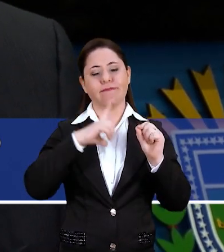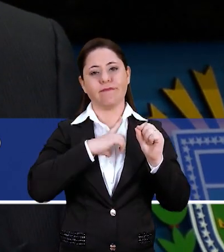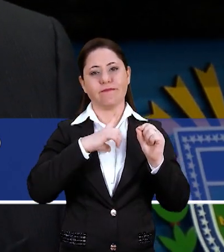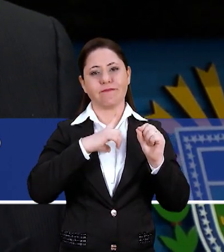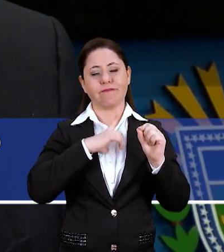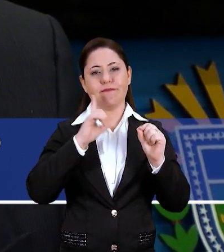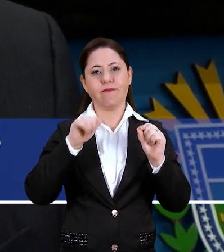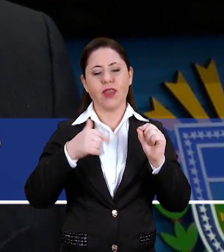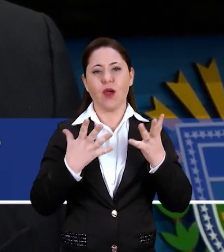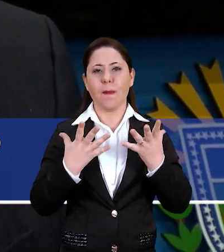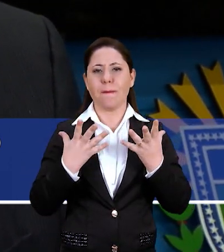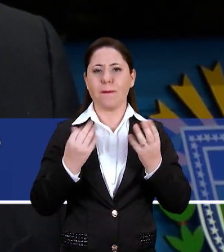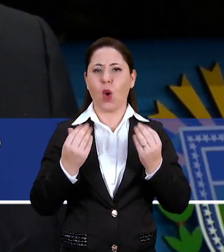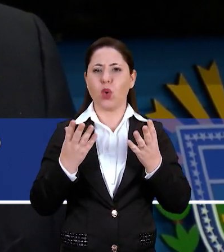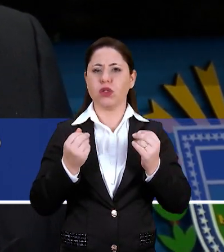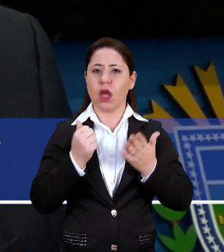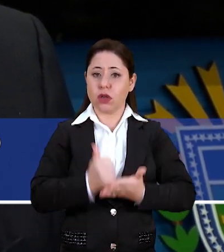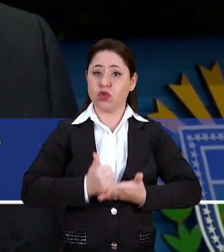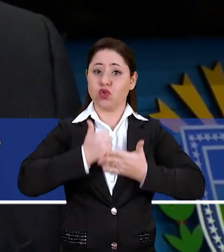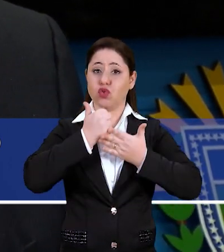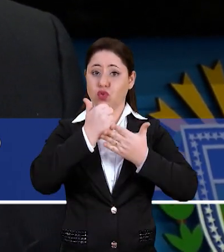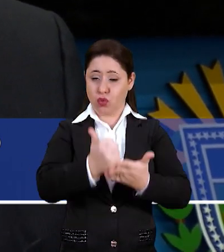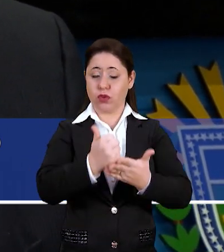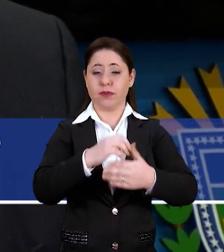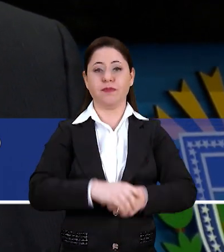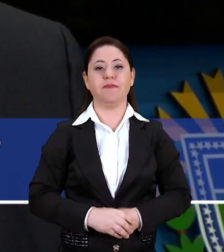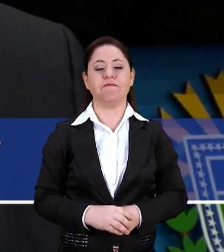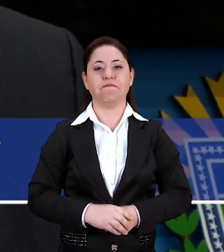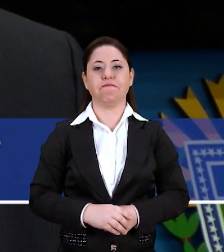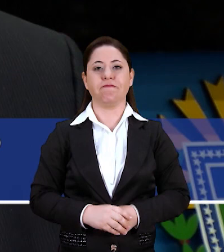temos muitas contribuições